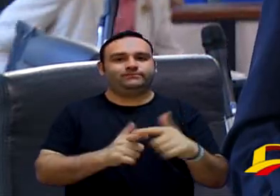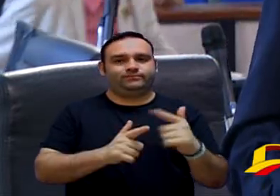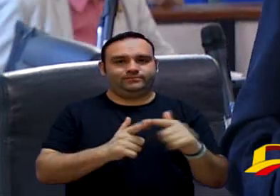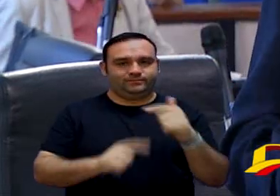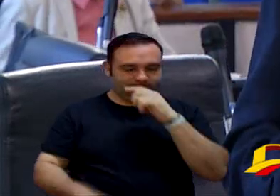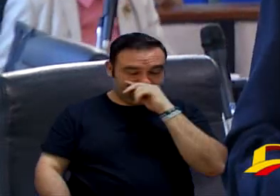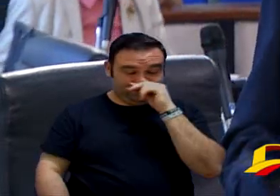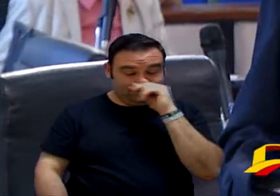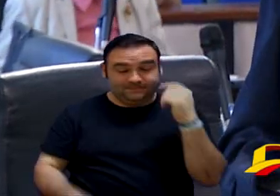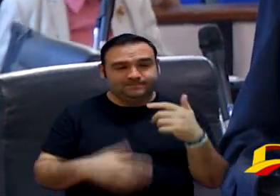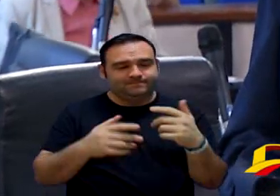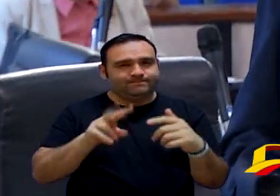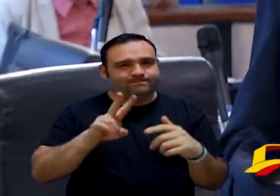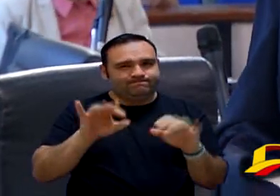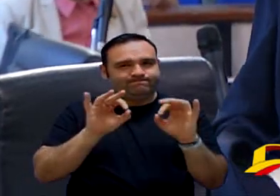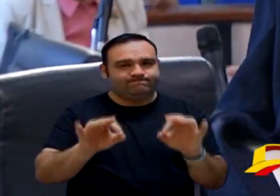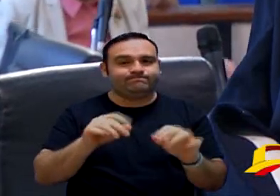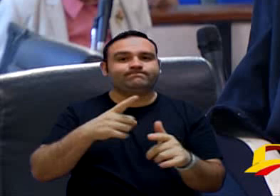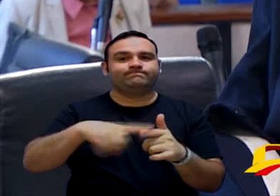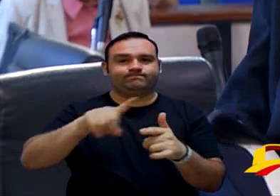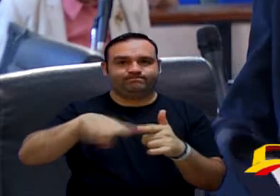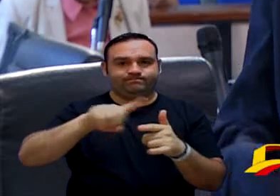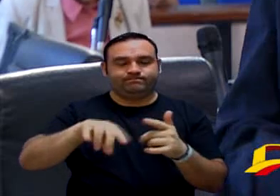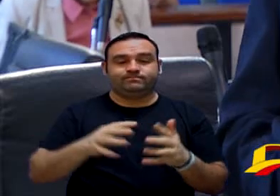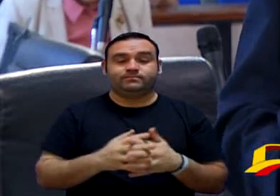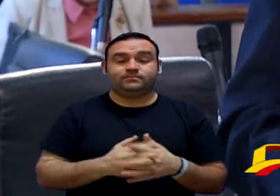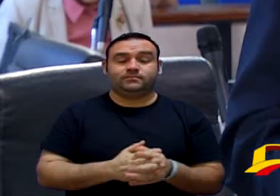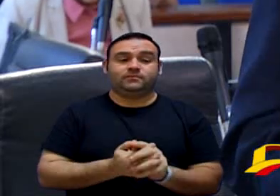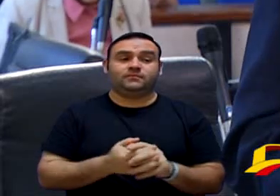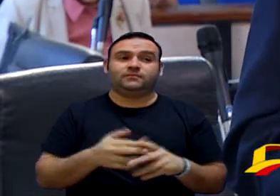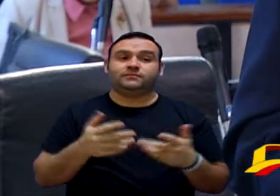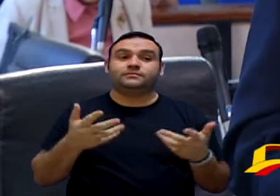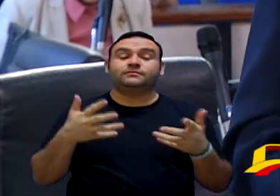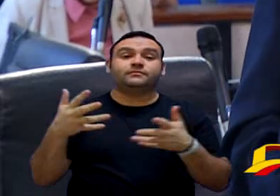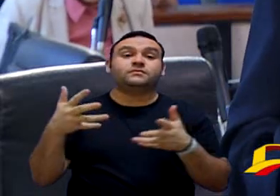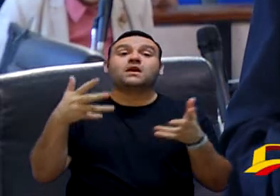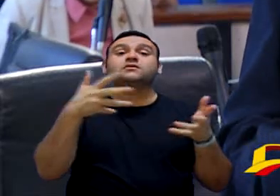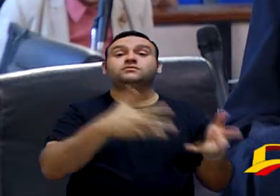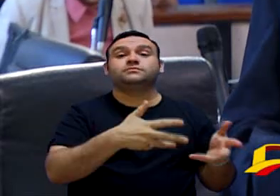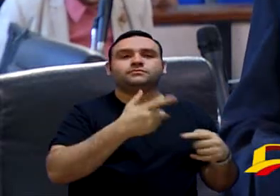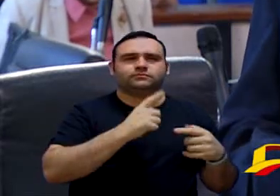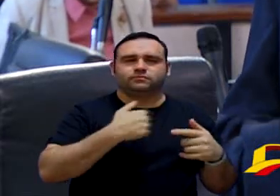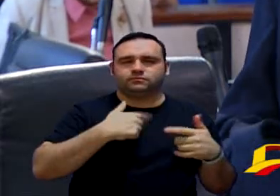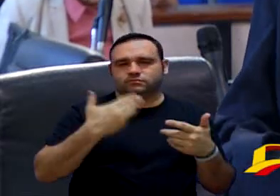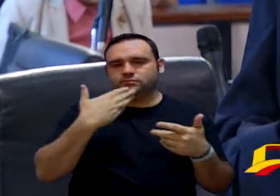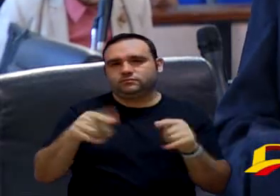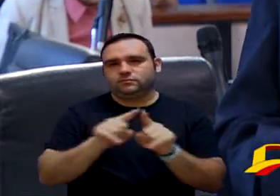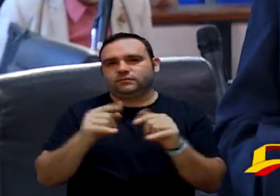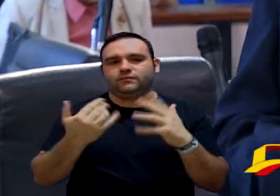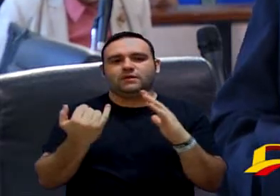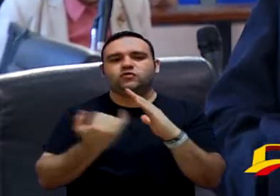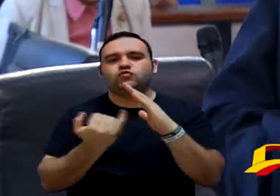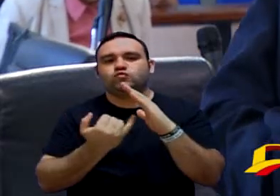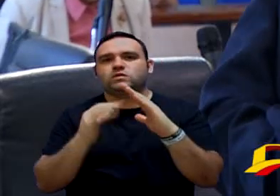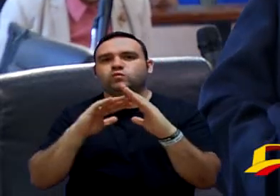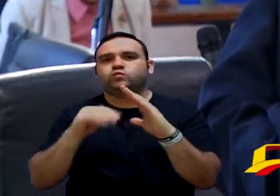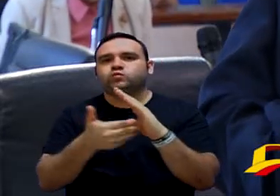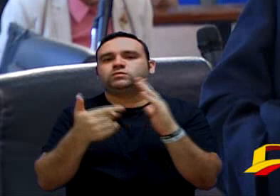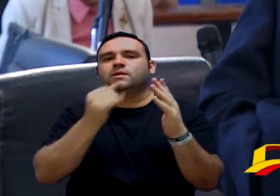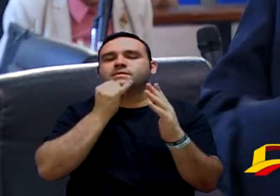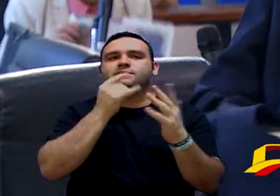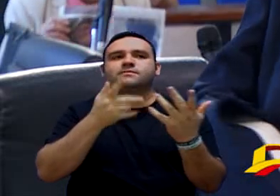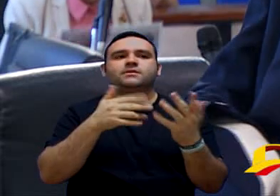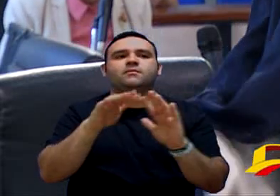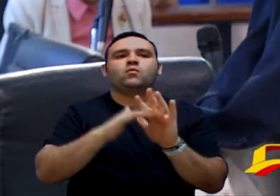pode esperar chegando no local e por que que eu pedi que as instituições de